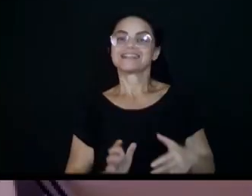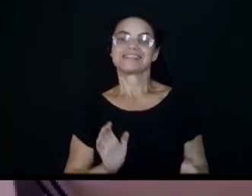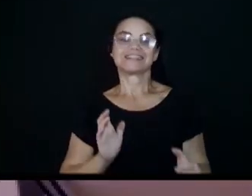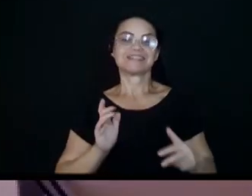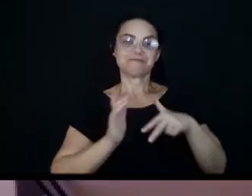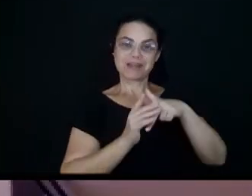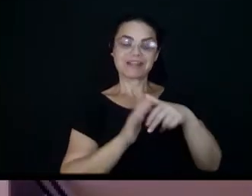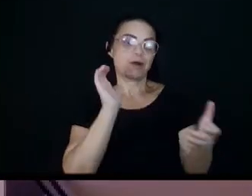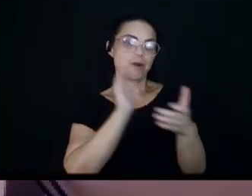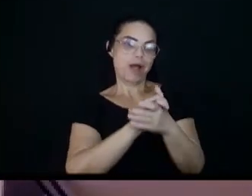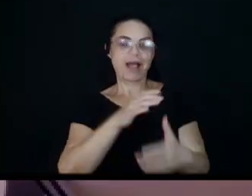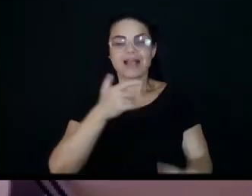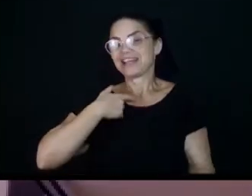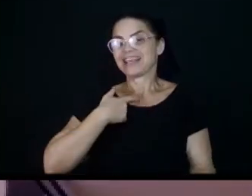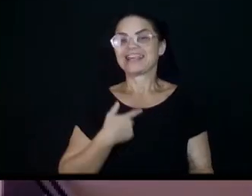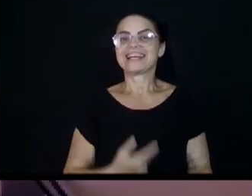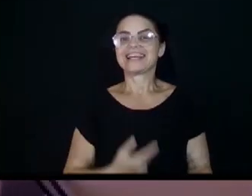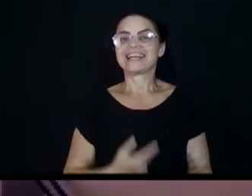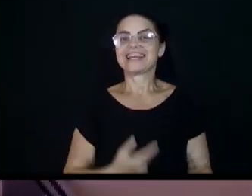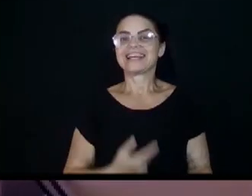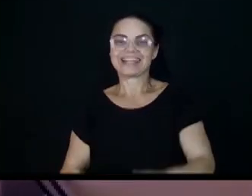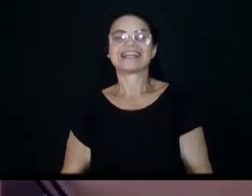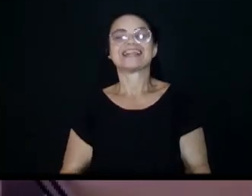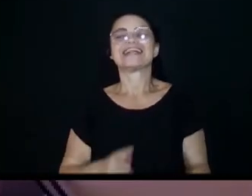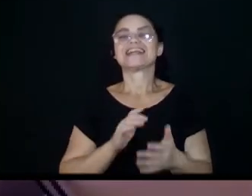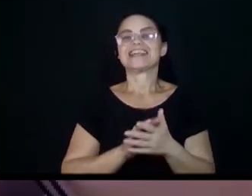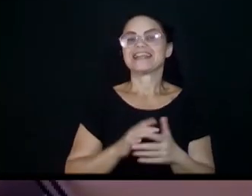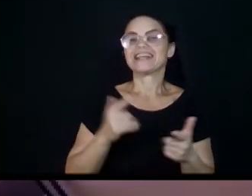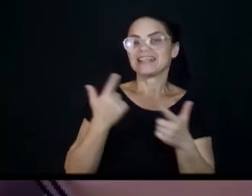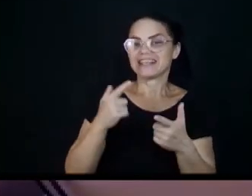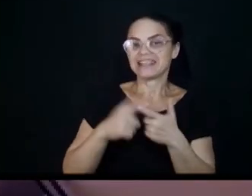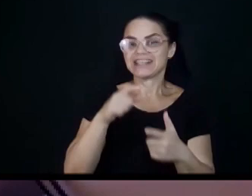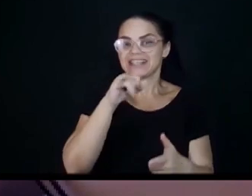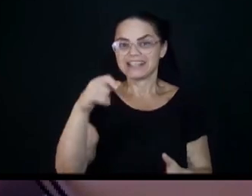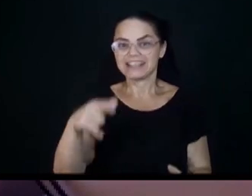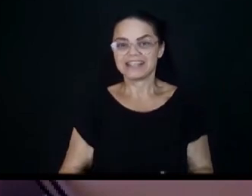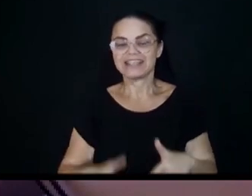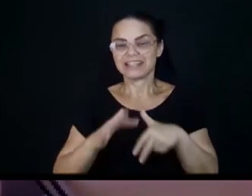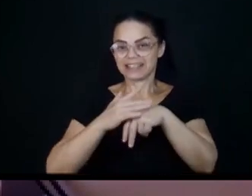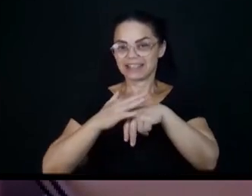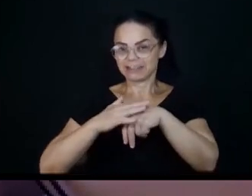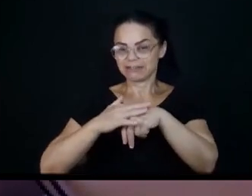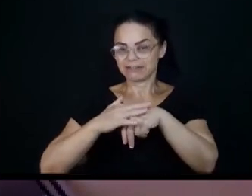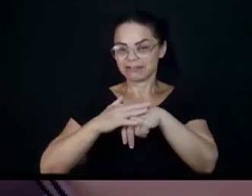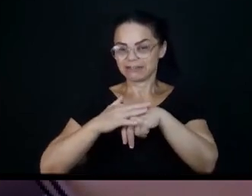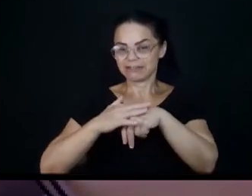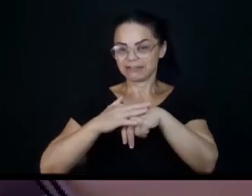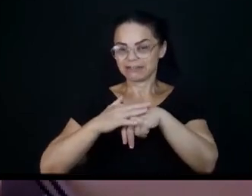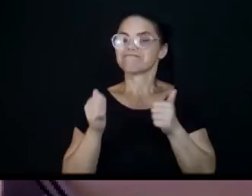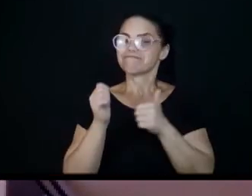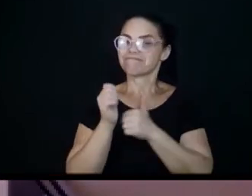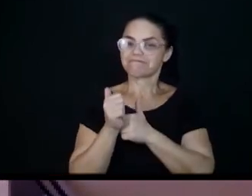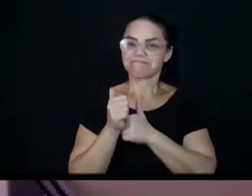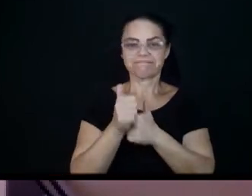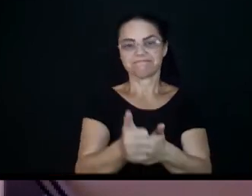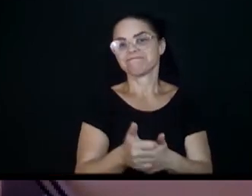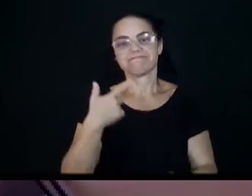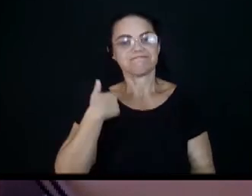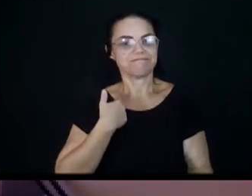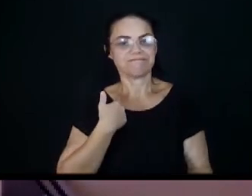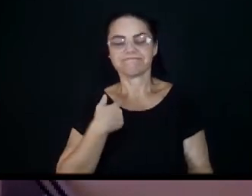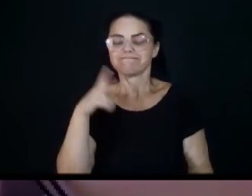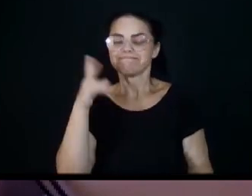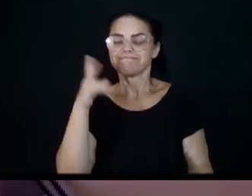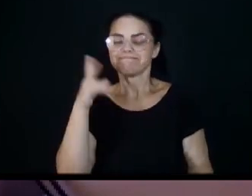todos os reumatologistas. Porque se você tem uma doença crônica, o acompanhamento e o tratamento é crônico, né? E a